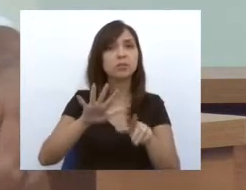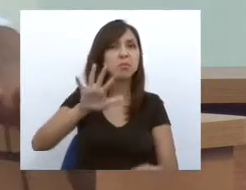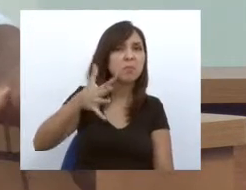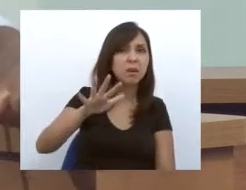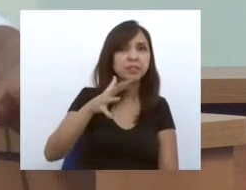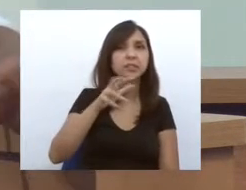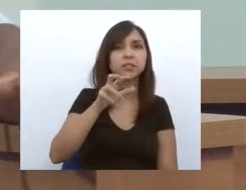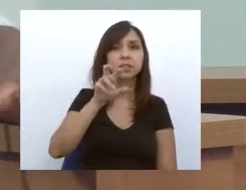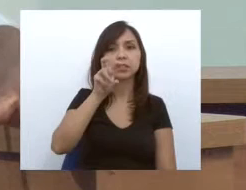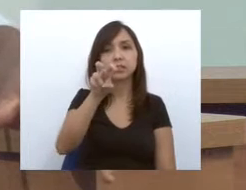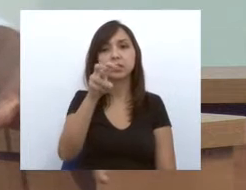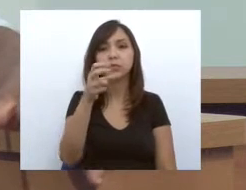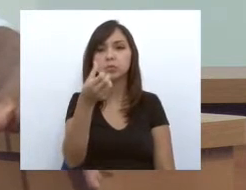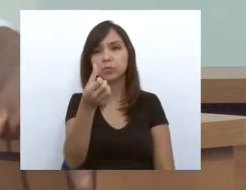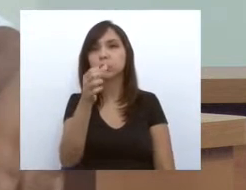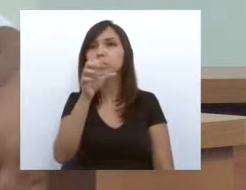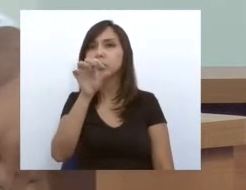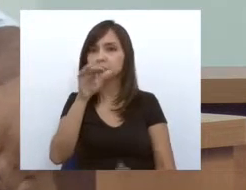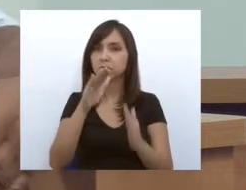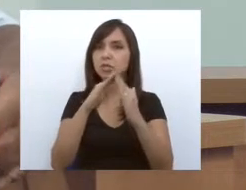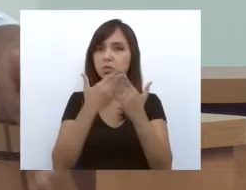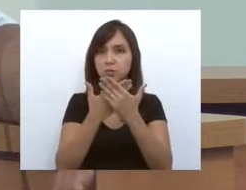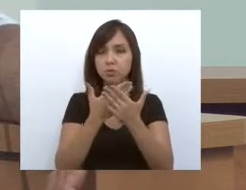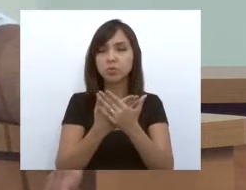fechar cinco escolas.